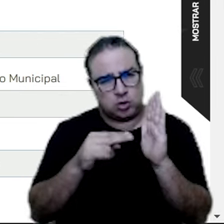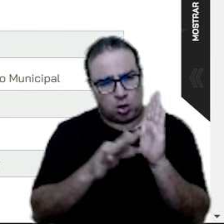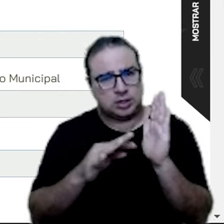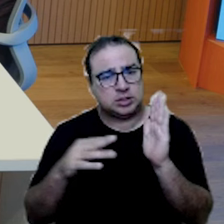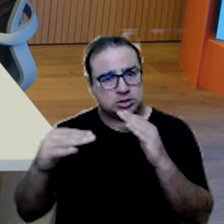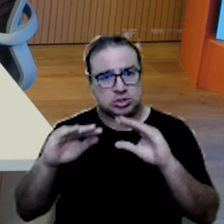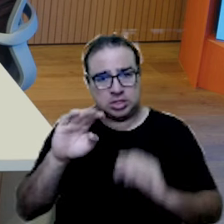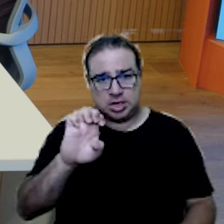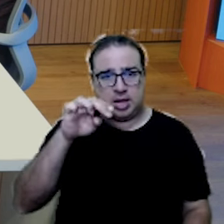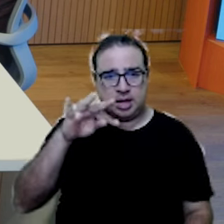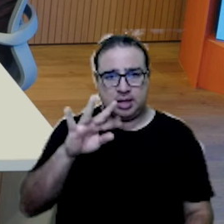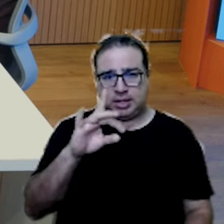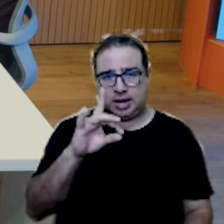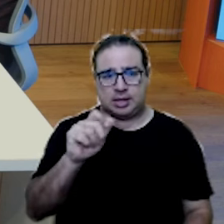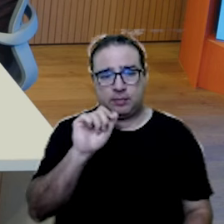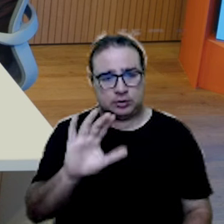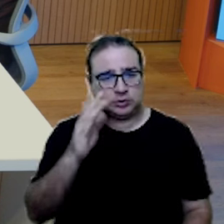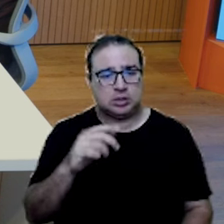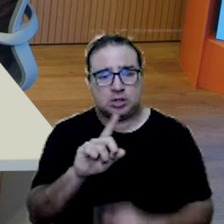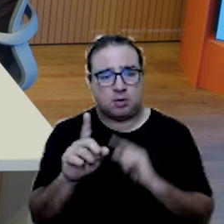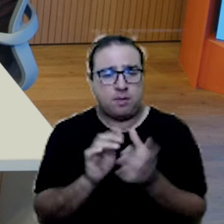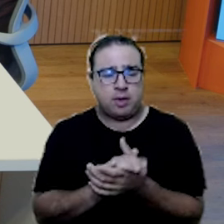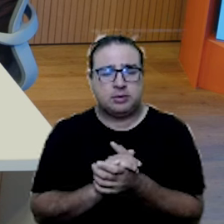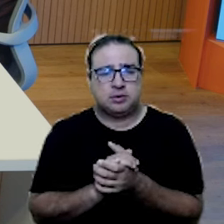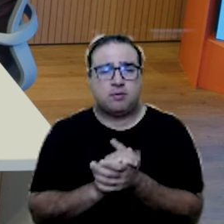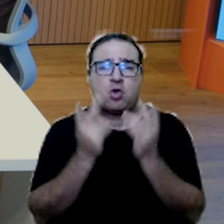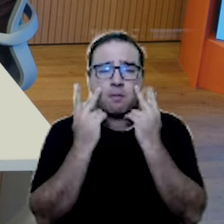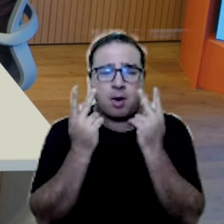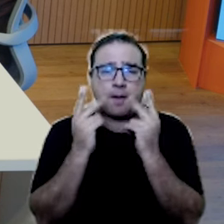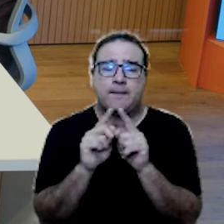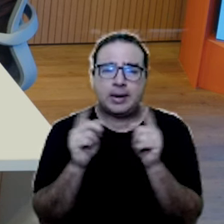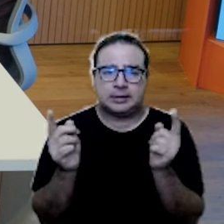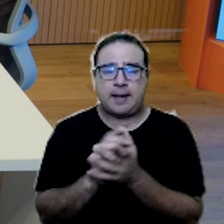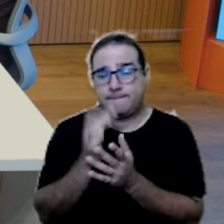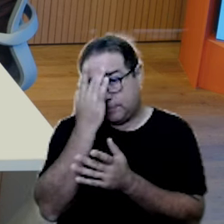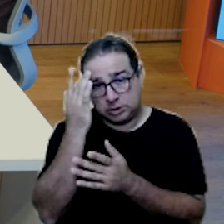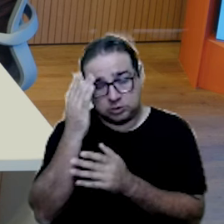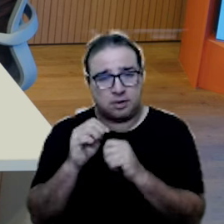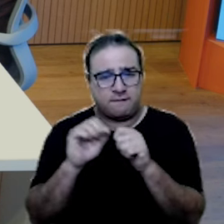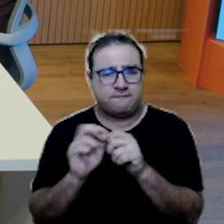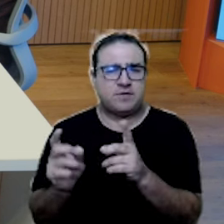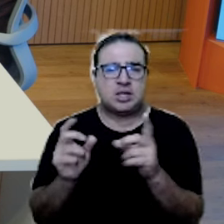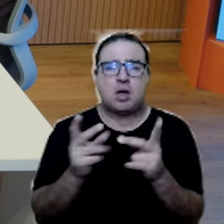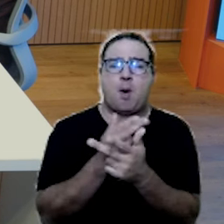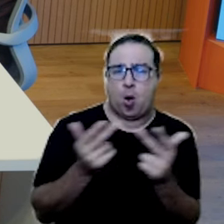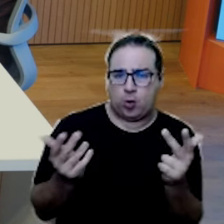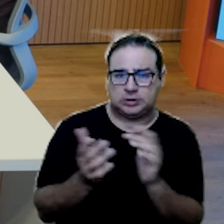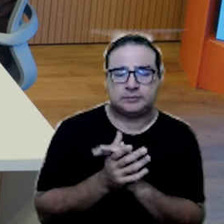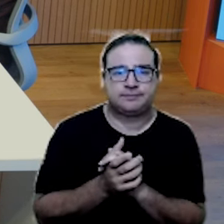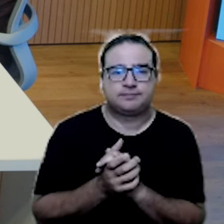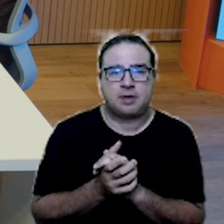entrada né pode acontecer o quê né não é muito eh normal mas uma pessoa física vendeu alguma